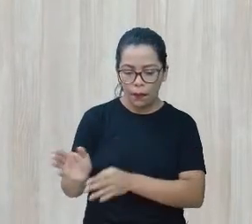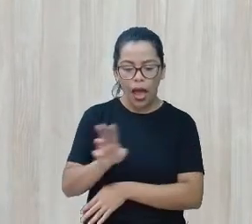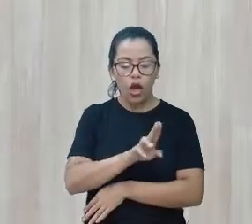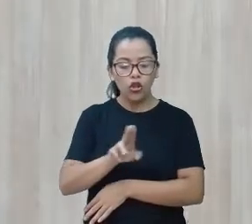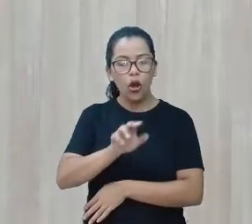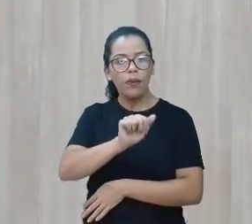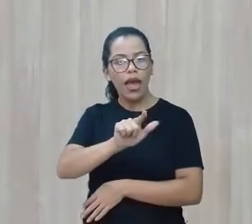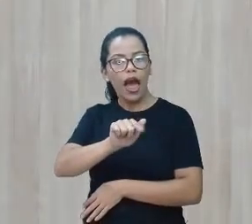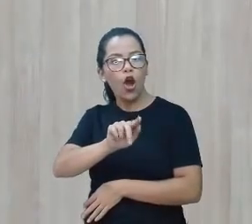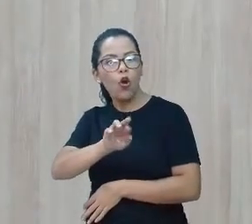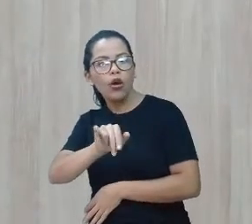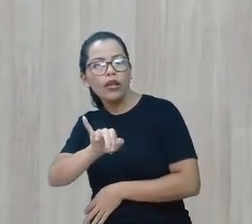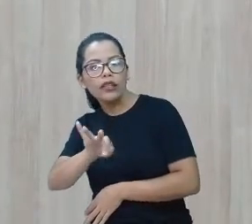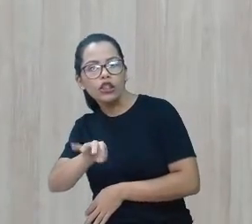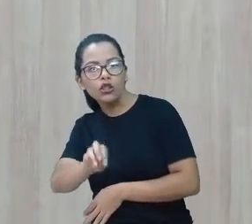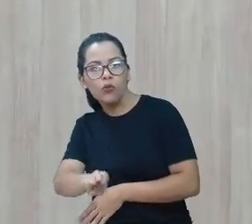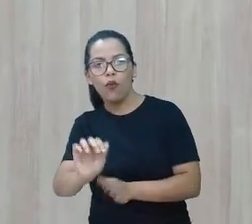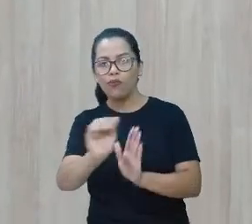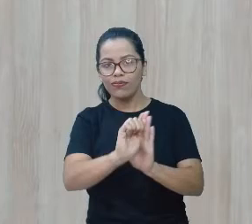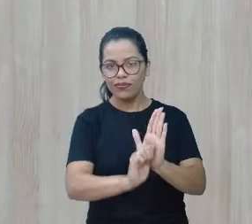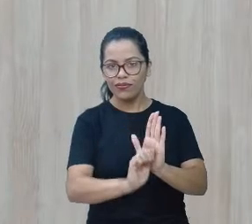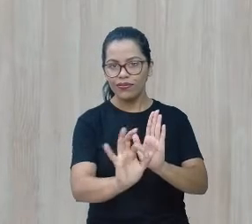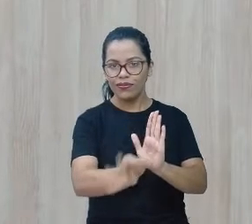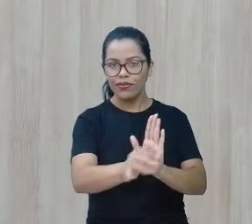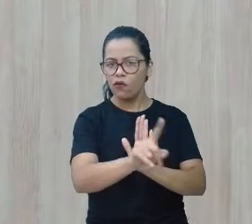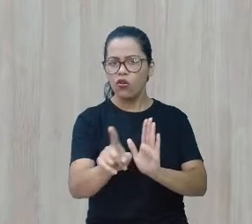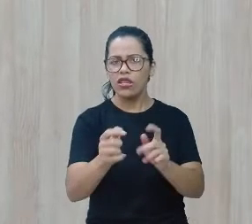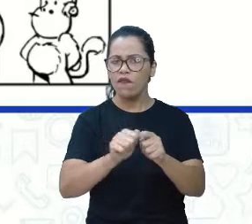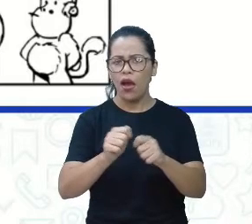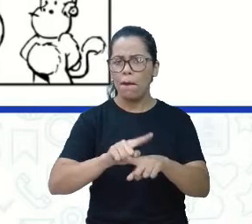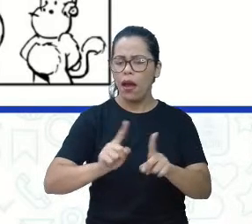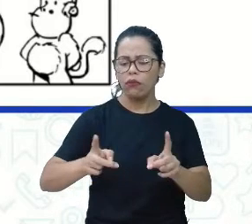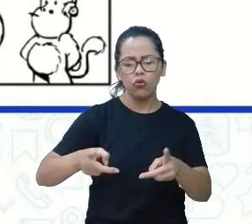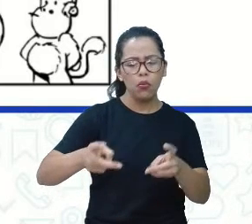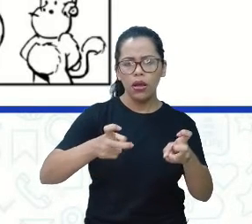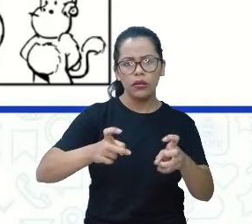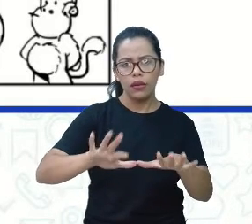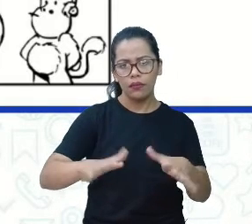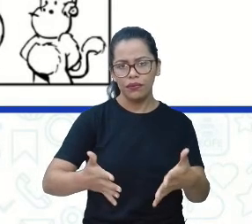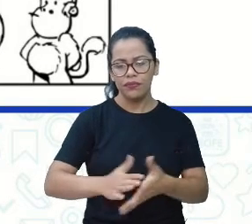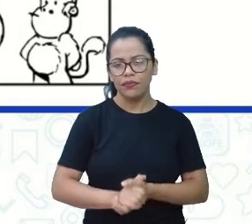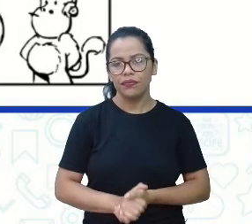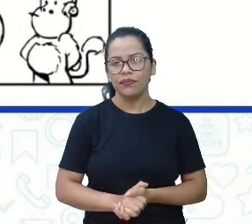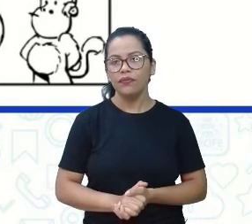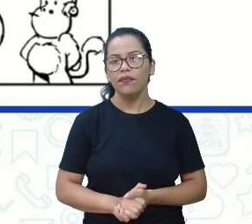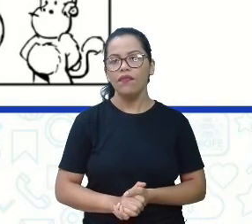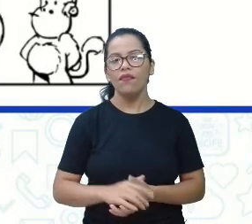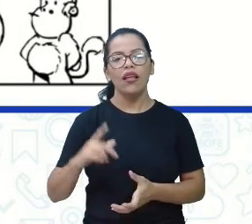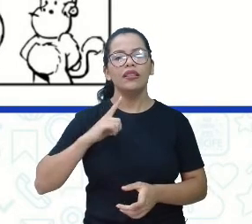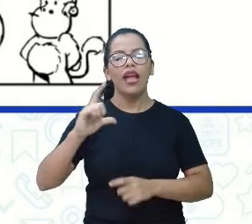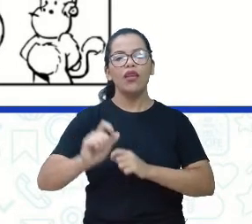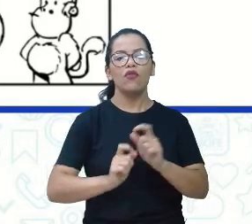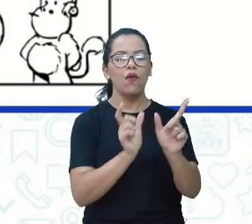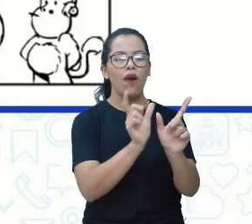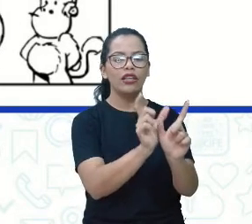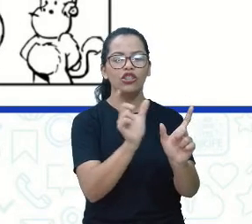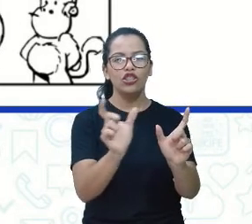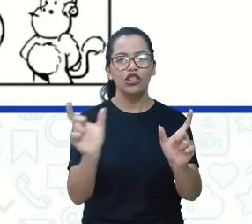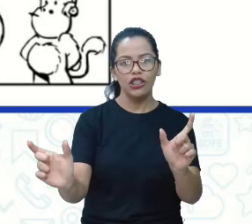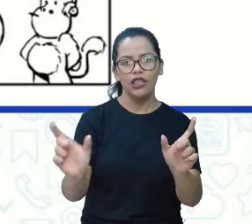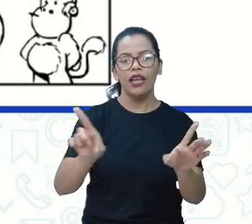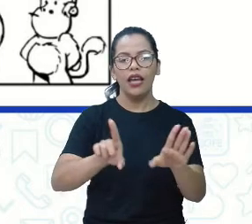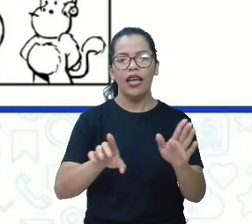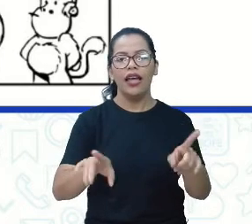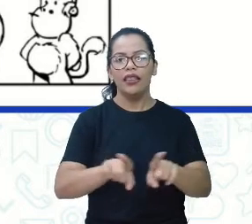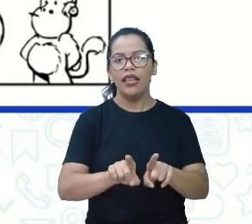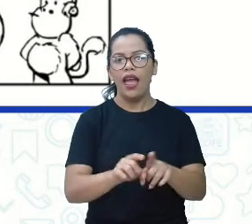nem perceber, tá certo? Aí eu trouxe uma tirinha, né? O Homoconsciência bem presente aqui, já agradecendo ao